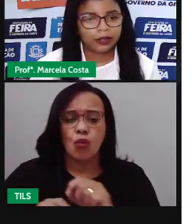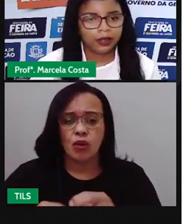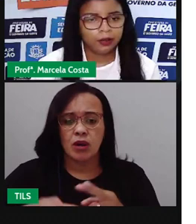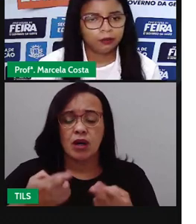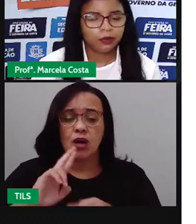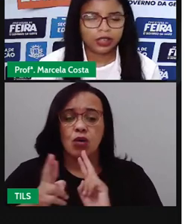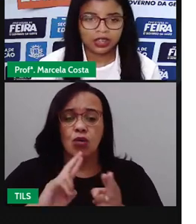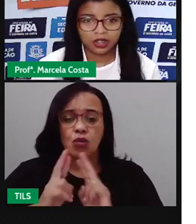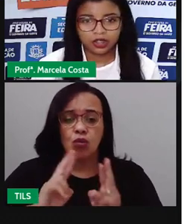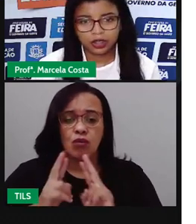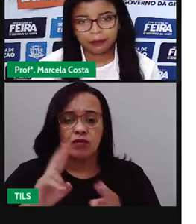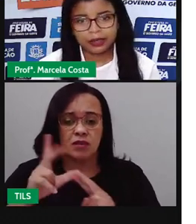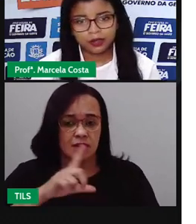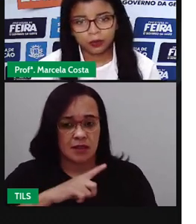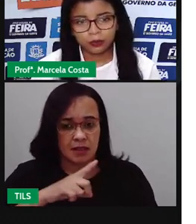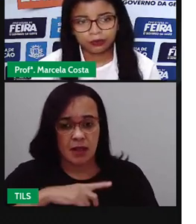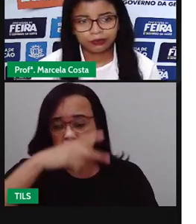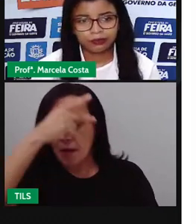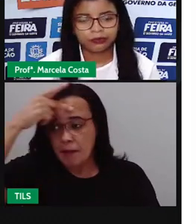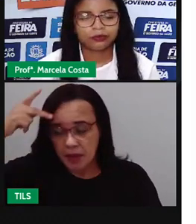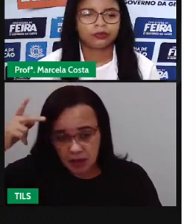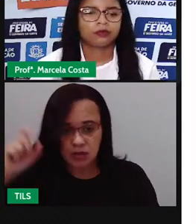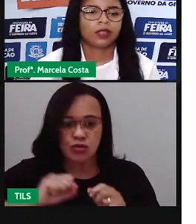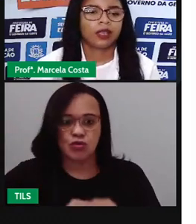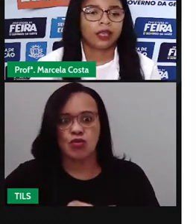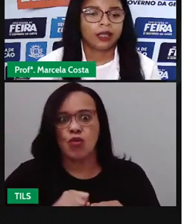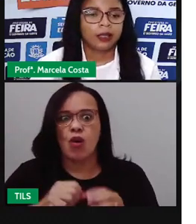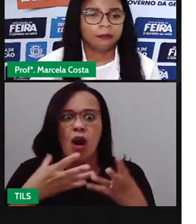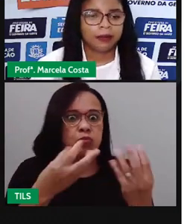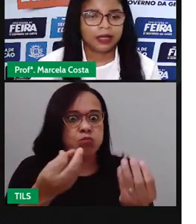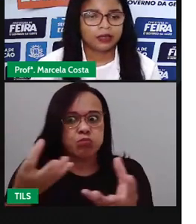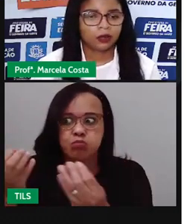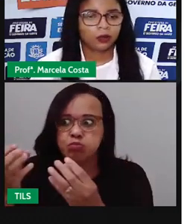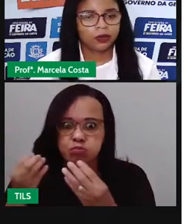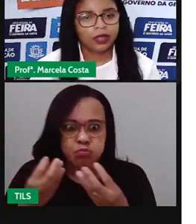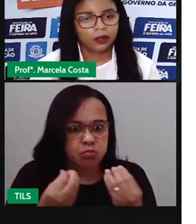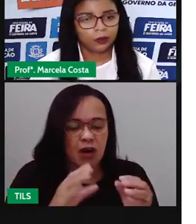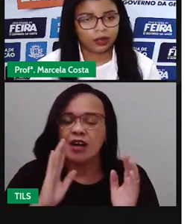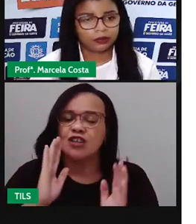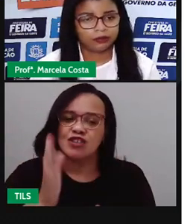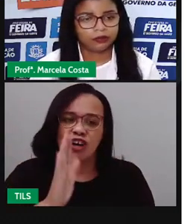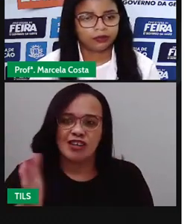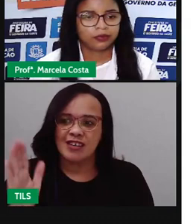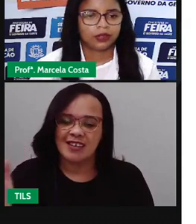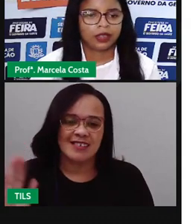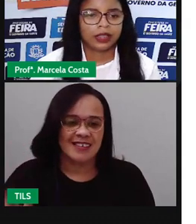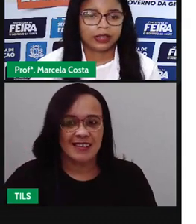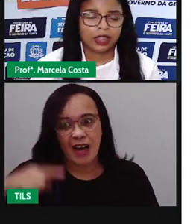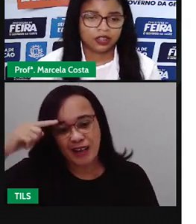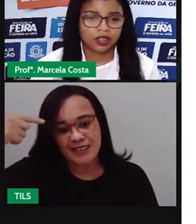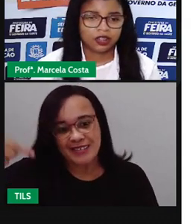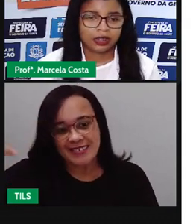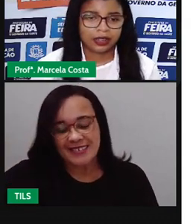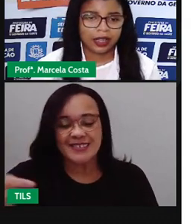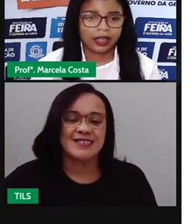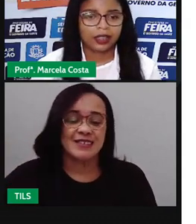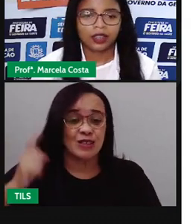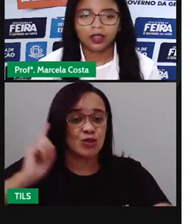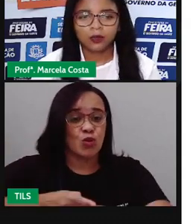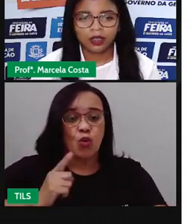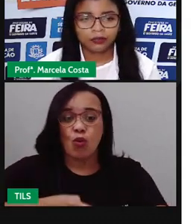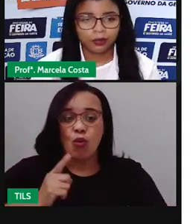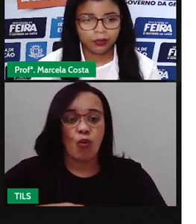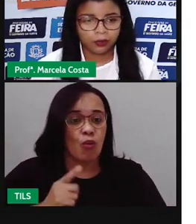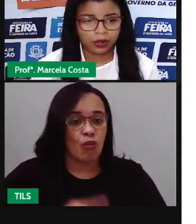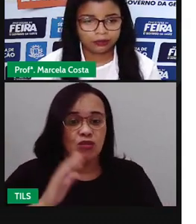por aqui muita gente já passou e passa toda hora. Tem gente até